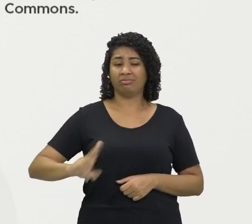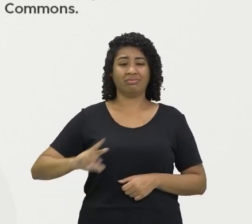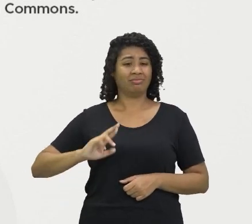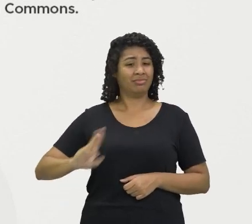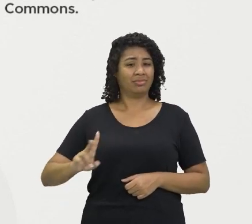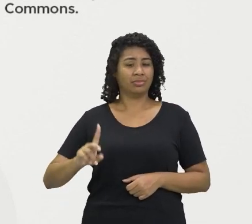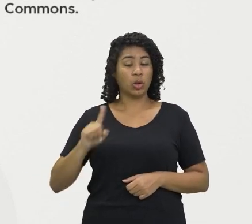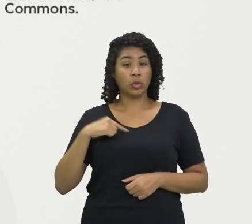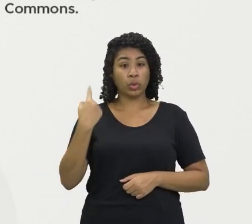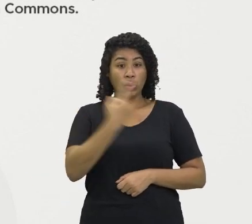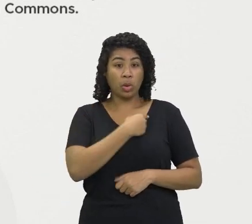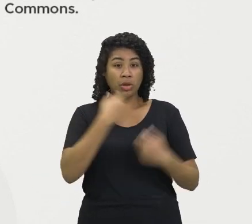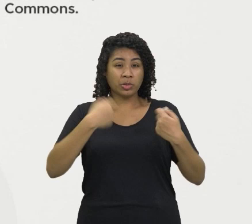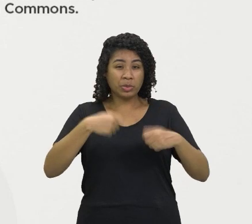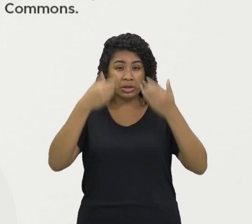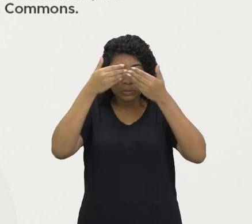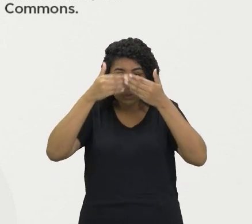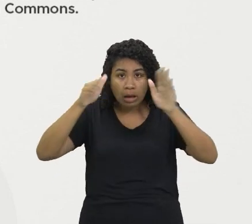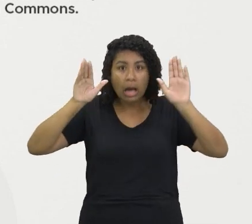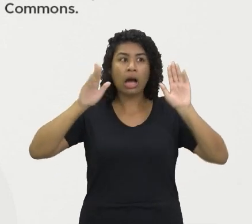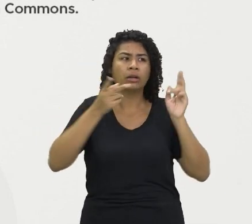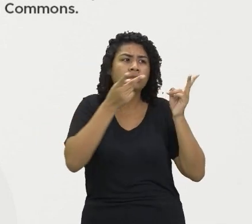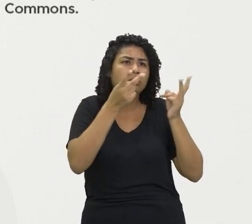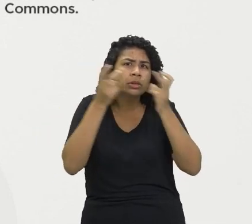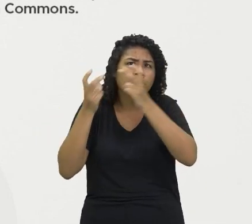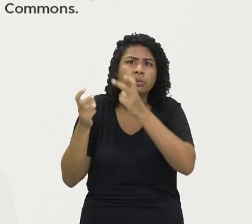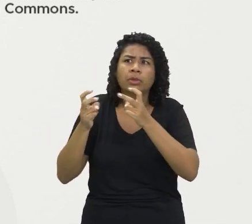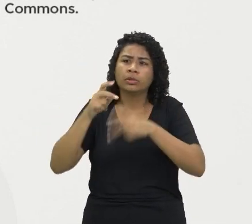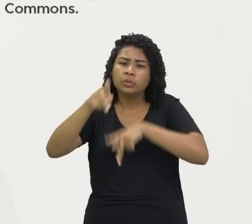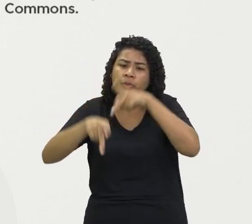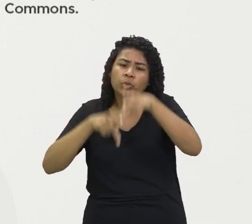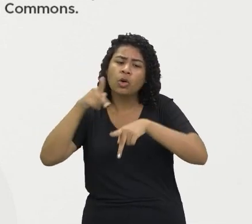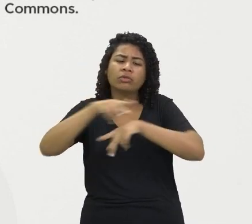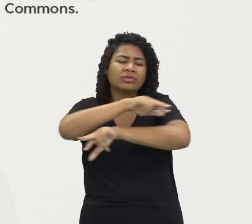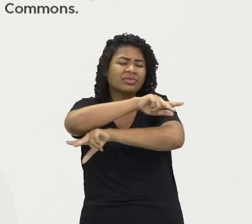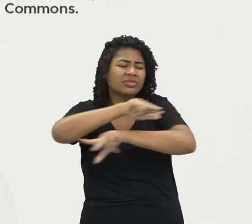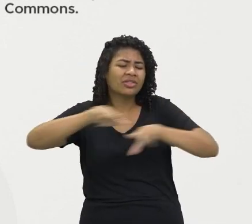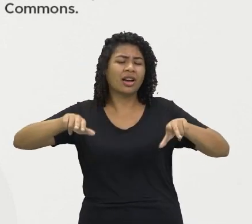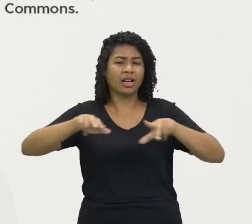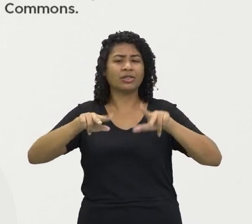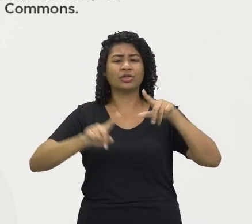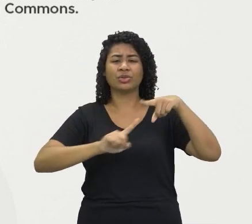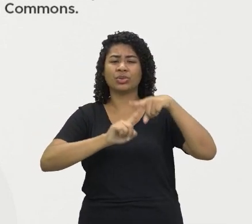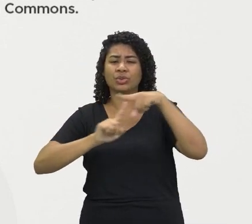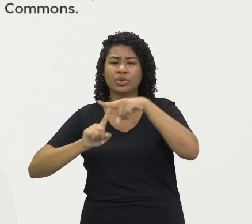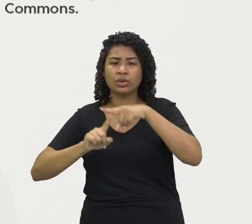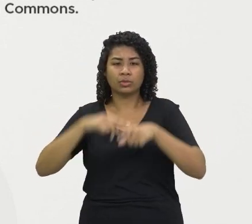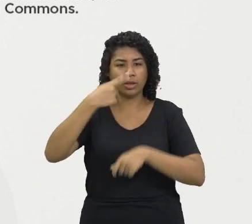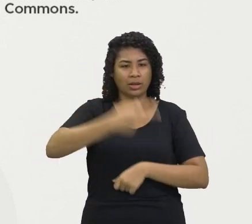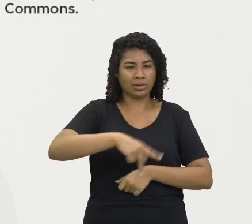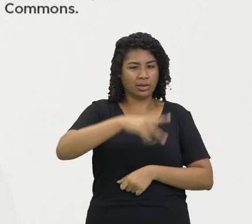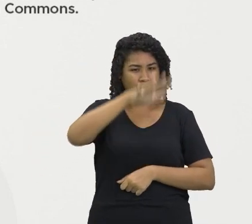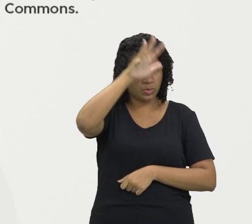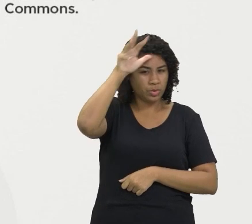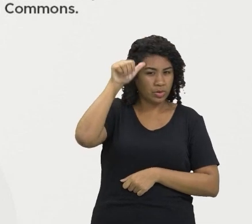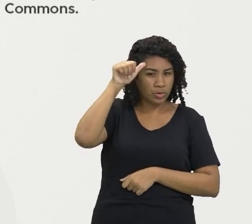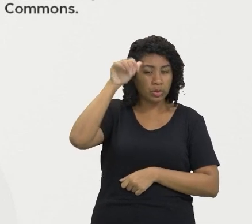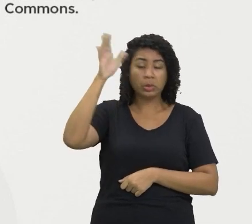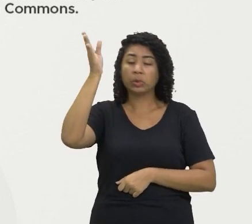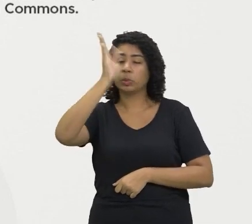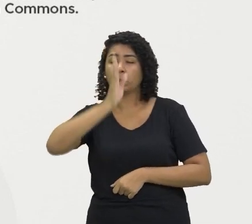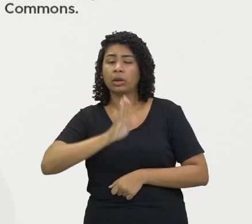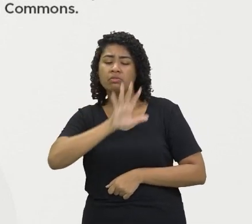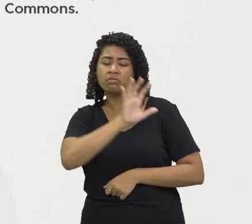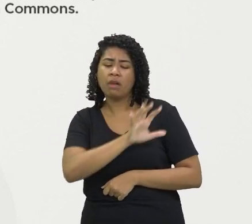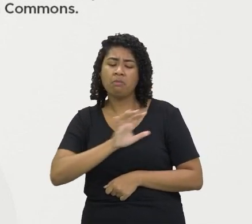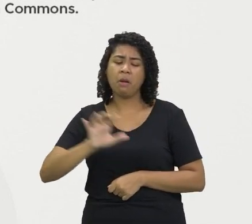pensar na diversidade de povos que existem tanto no Amazonas quanto no Brasil. E